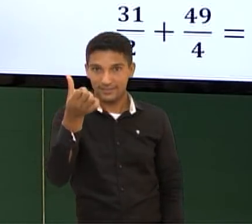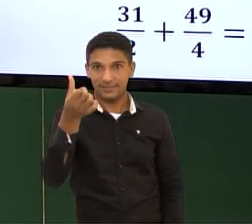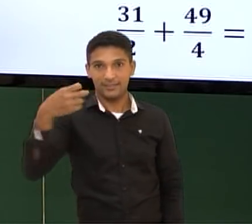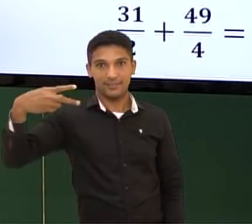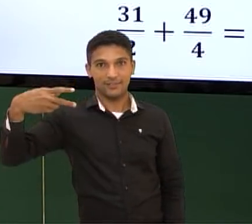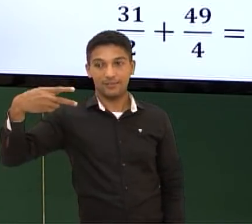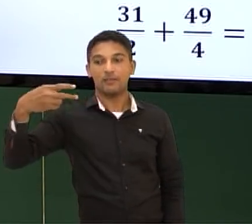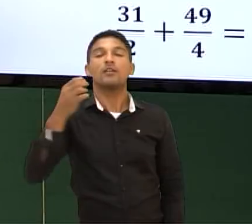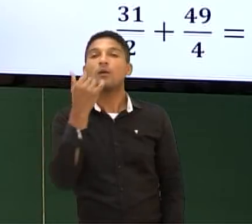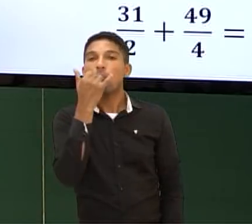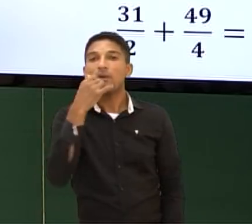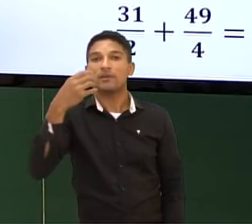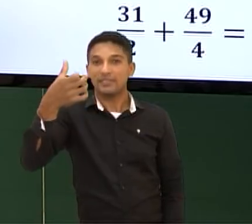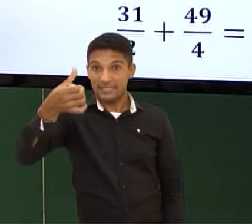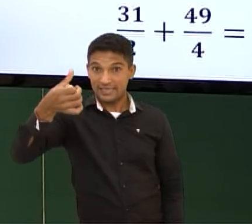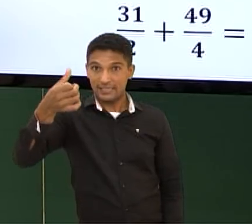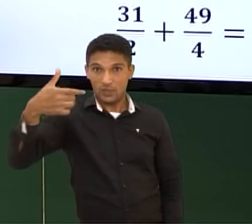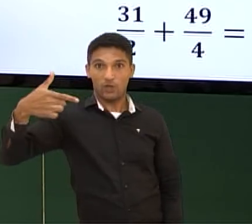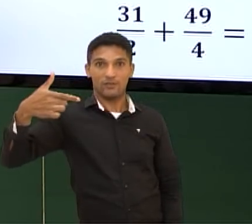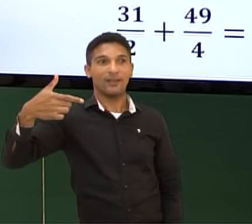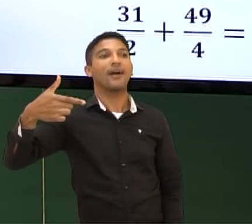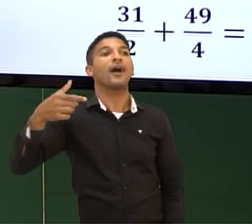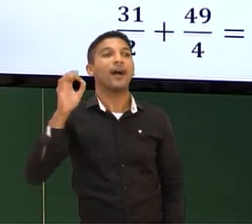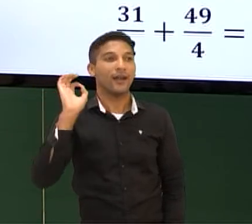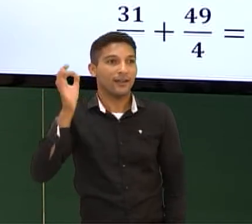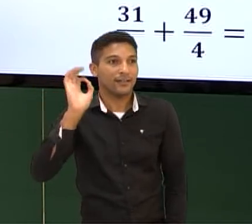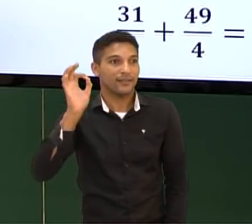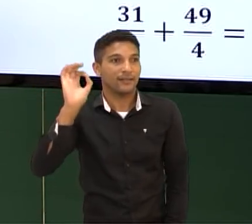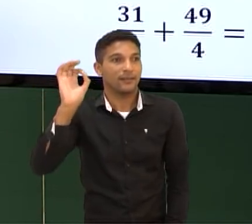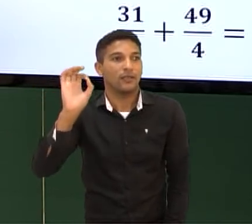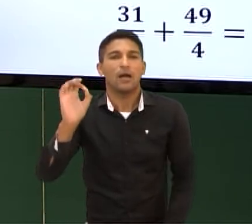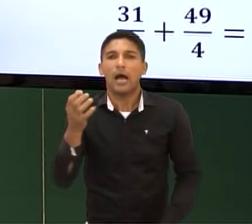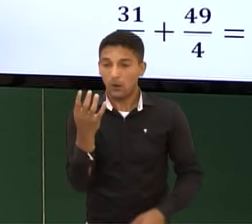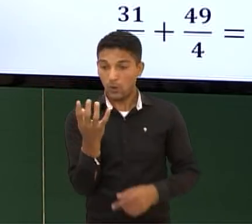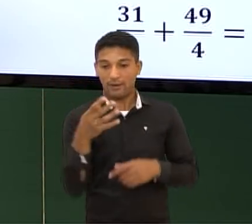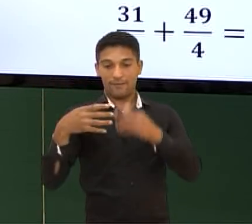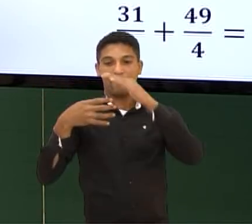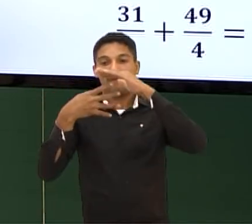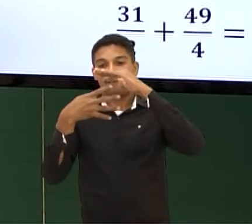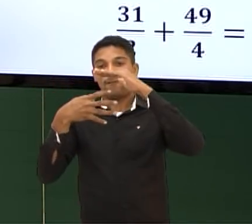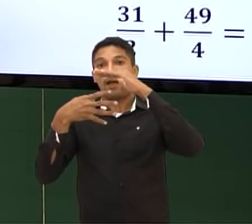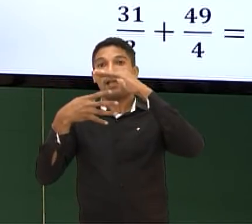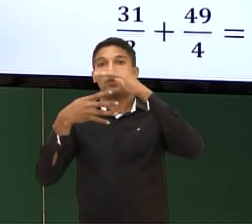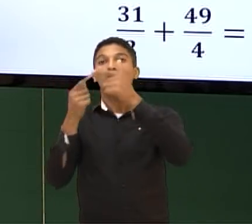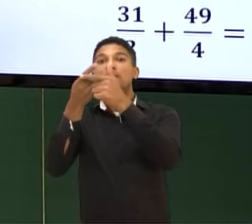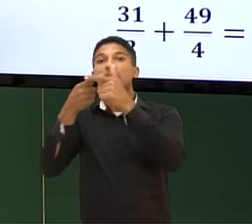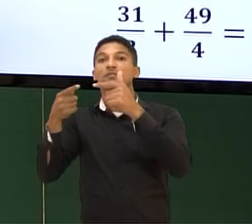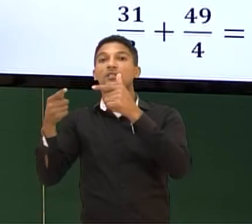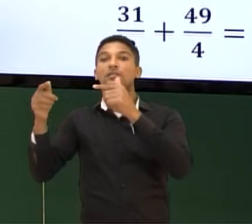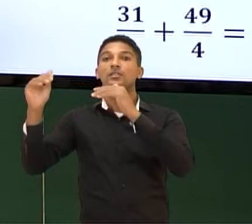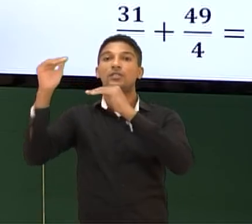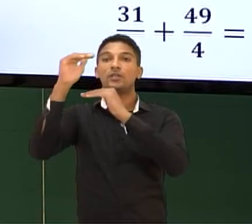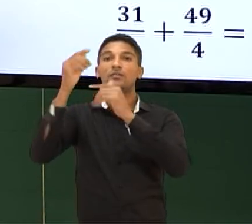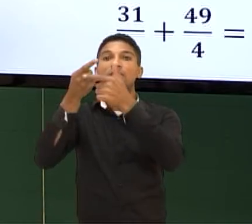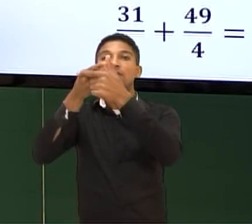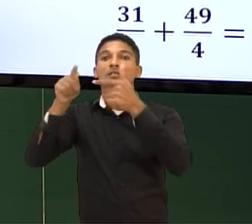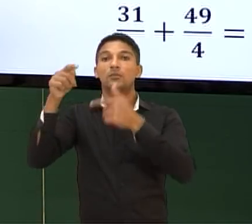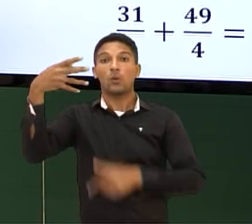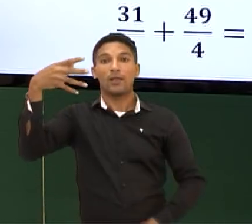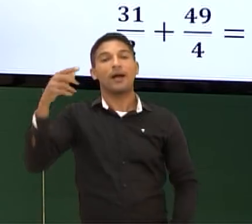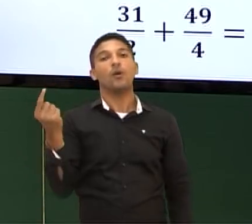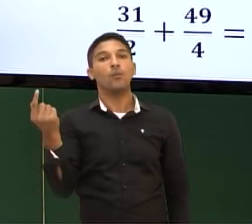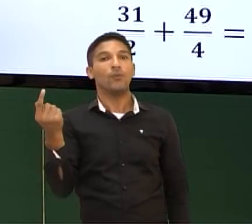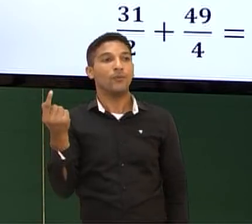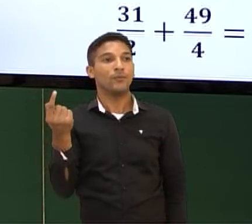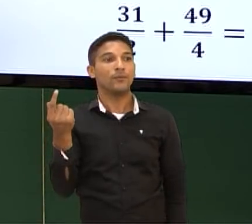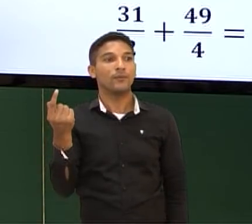62. Ótimo! Agora, minha outra parte. 4 divididos por 4. Quanto que é? 1, né?